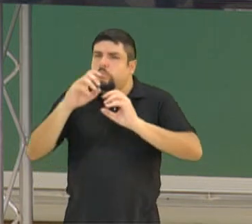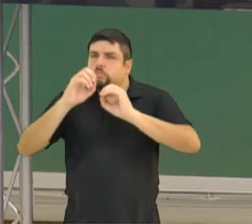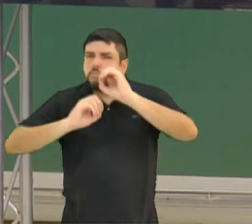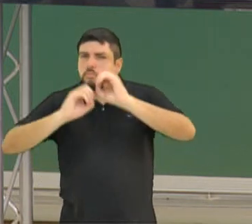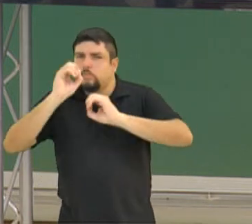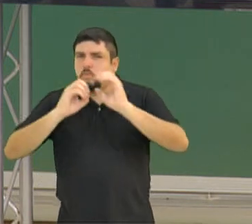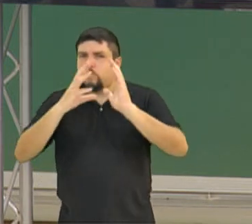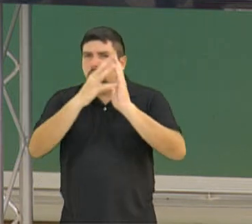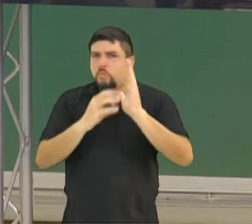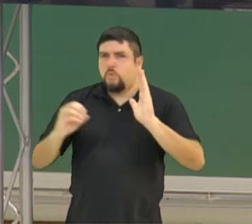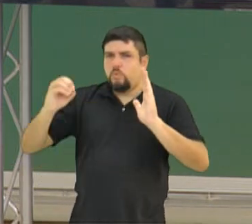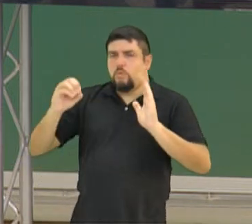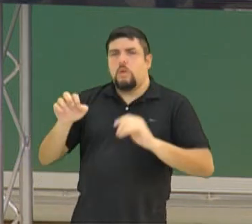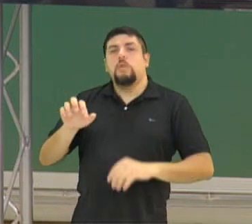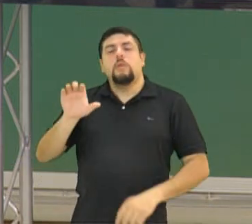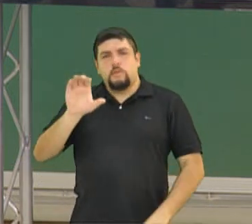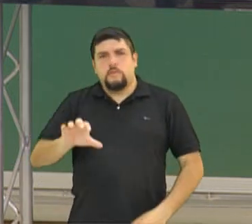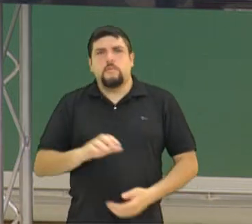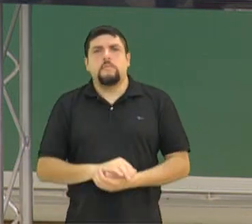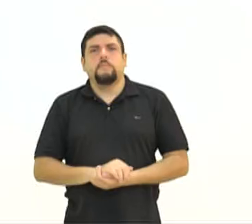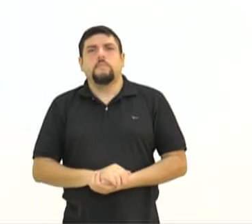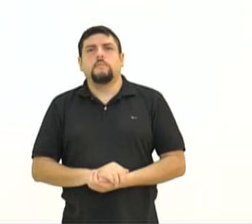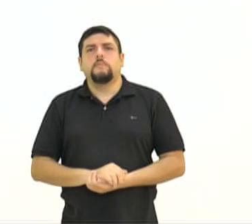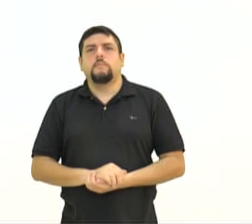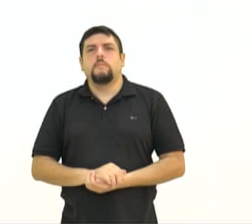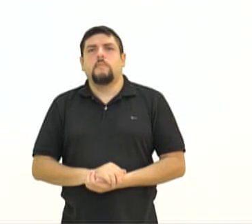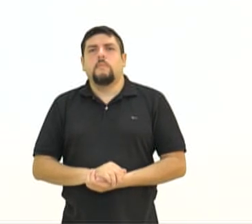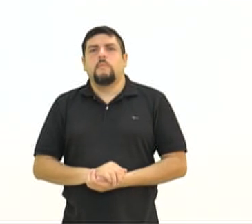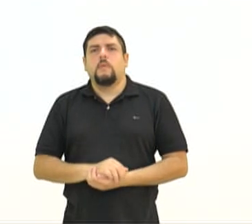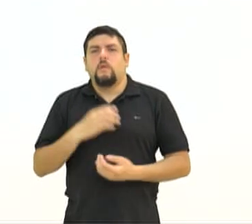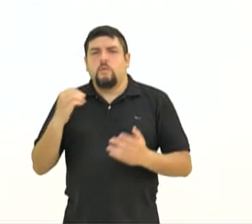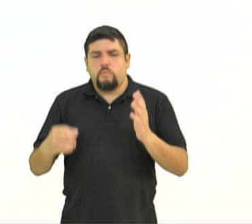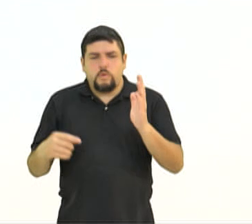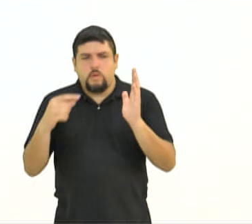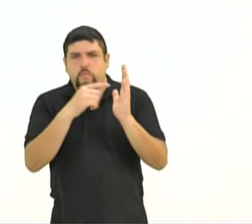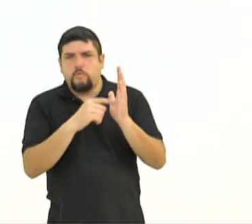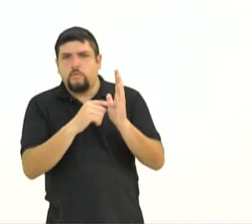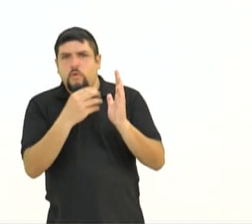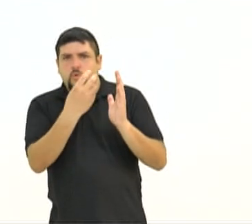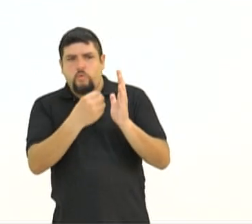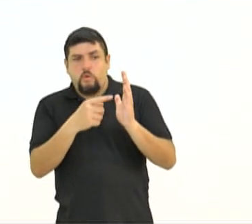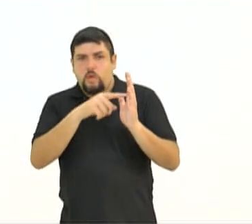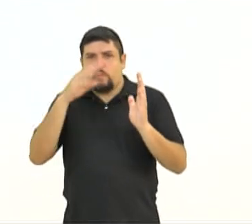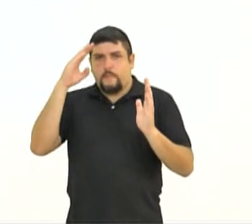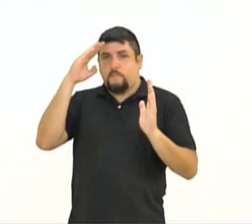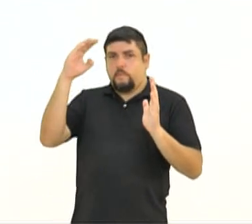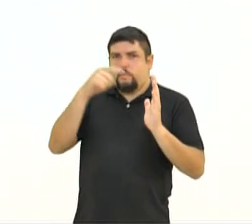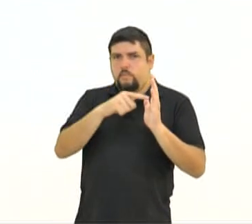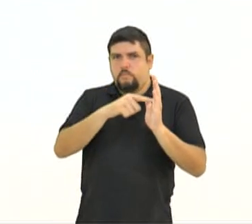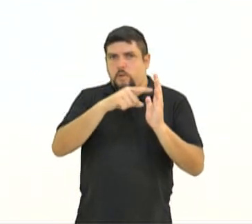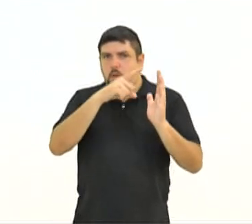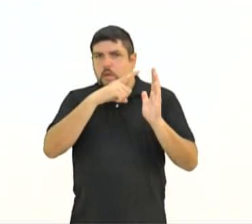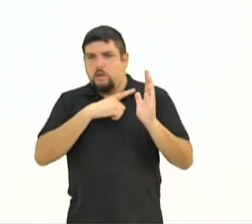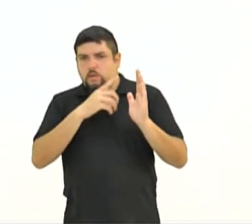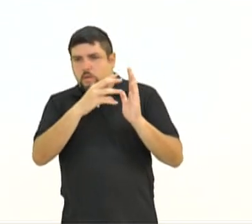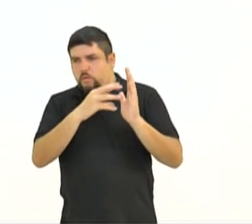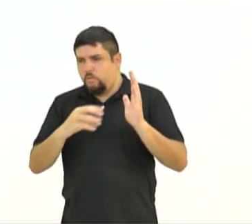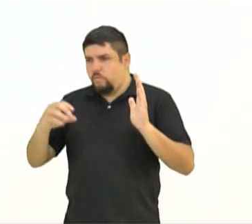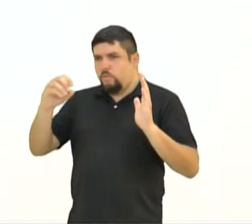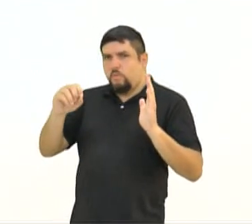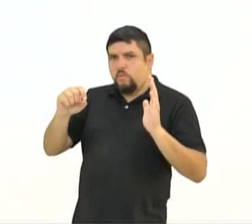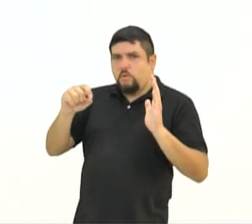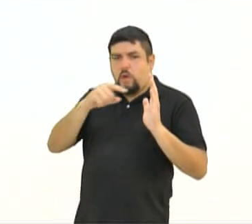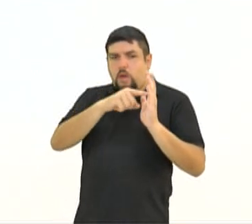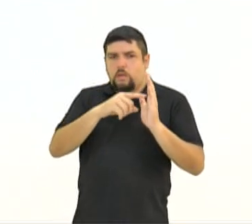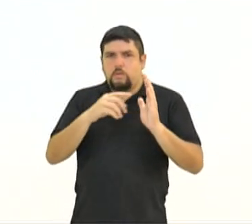isomeria óptica. Um objeto quiral não é idêntico à sua imagem especular. A imagem e o objeto não são